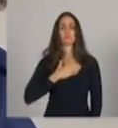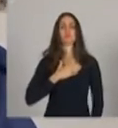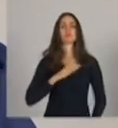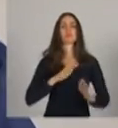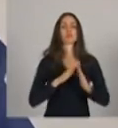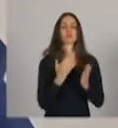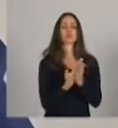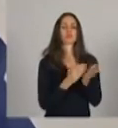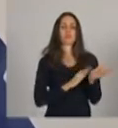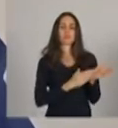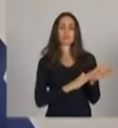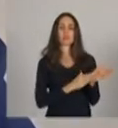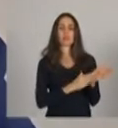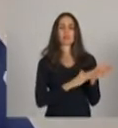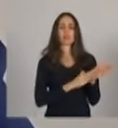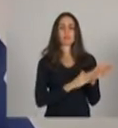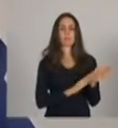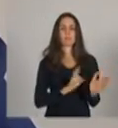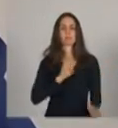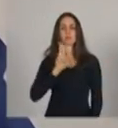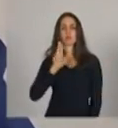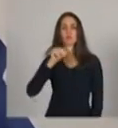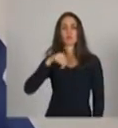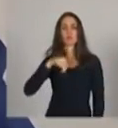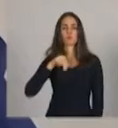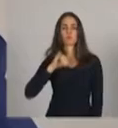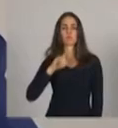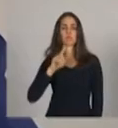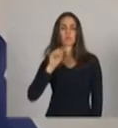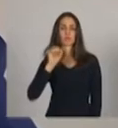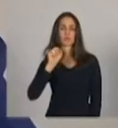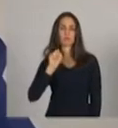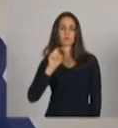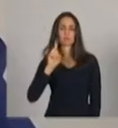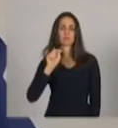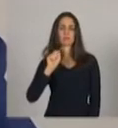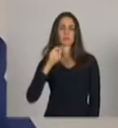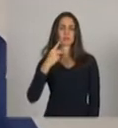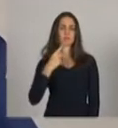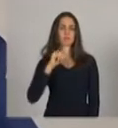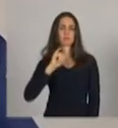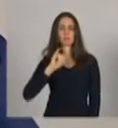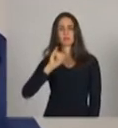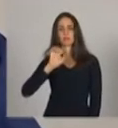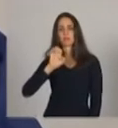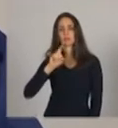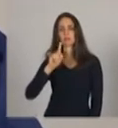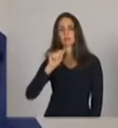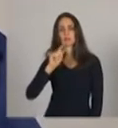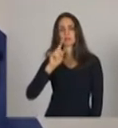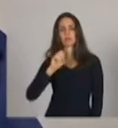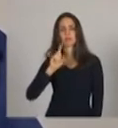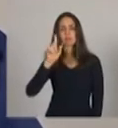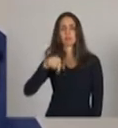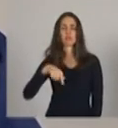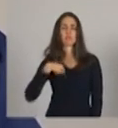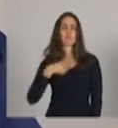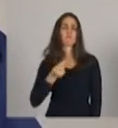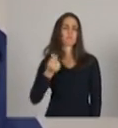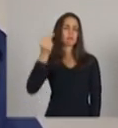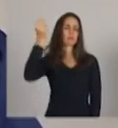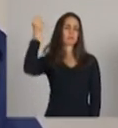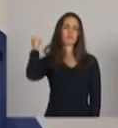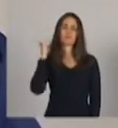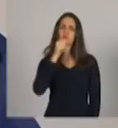samba, a Escola de Samba Unidos da Piedade, a mais antiga e popular do estado do Espírito Santo, introduz o tema